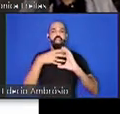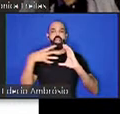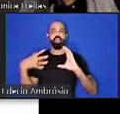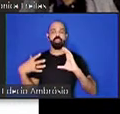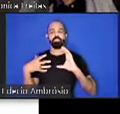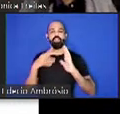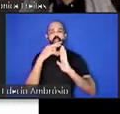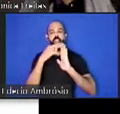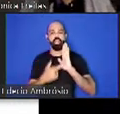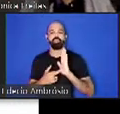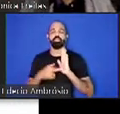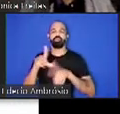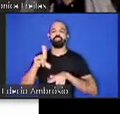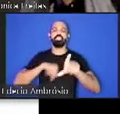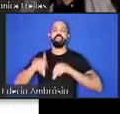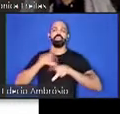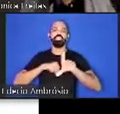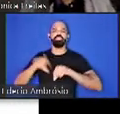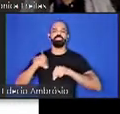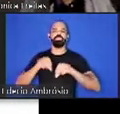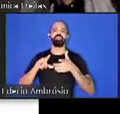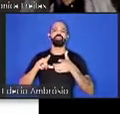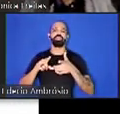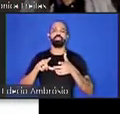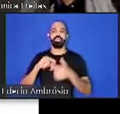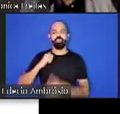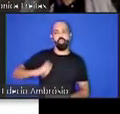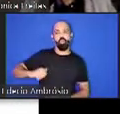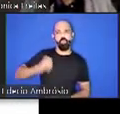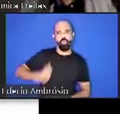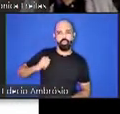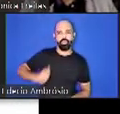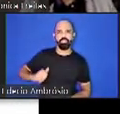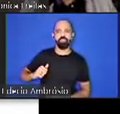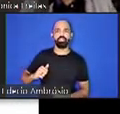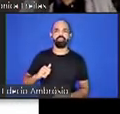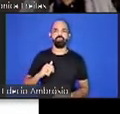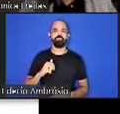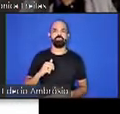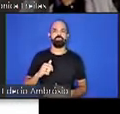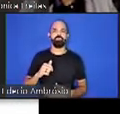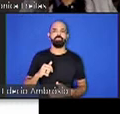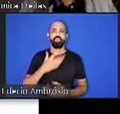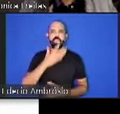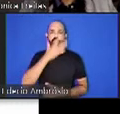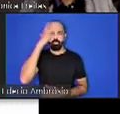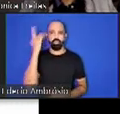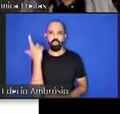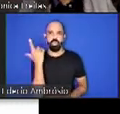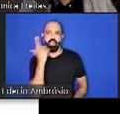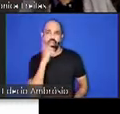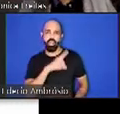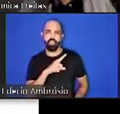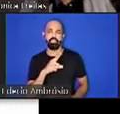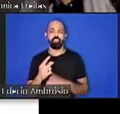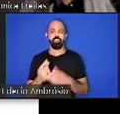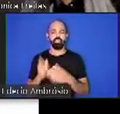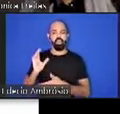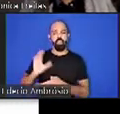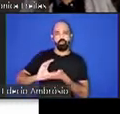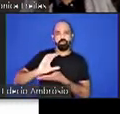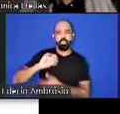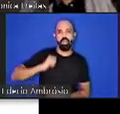selecionar os bolsistas, né, quem vier a ganhar a bolsa da Fundação Alexander von